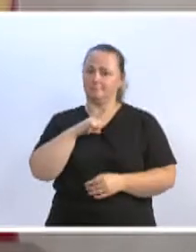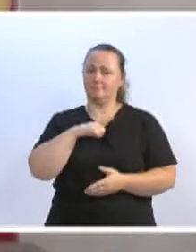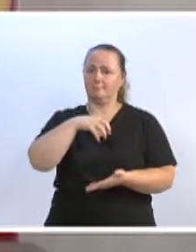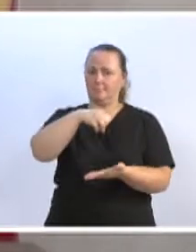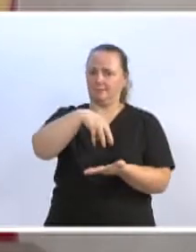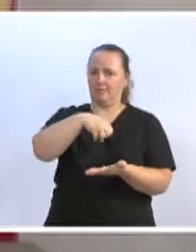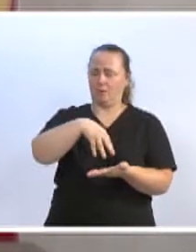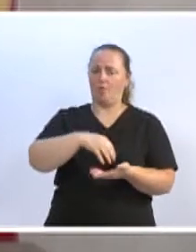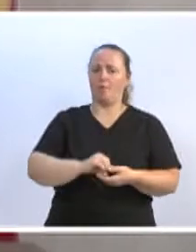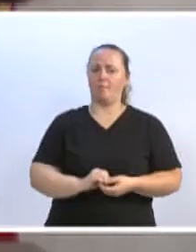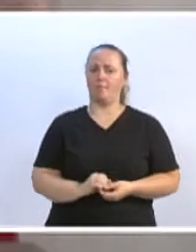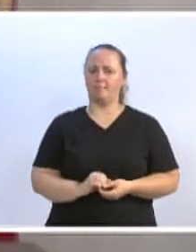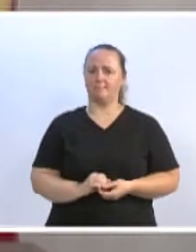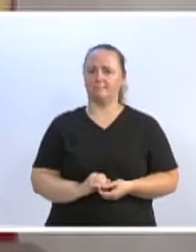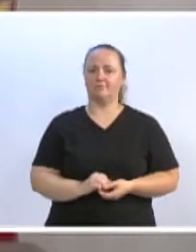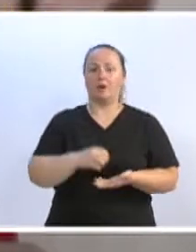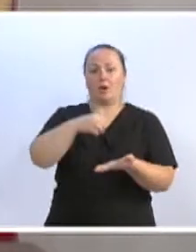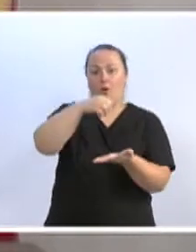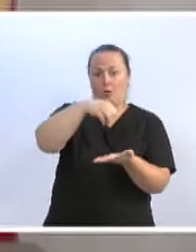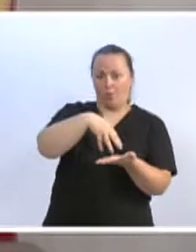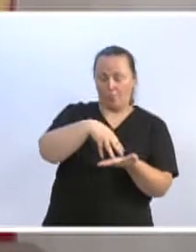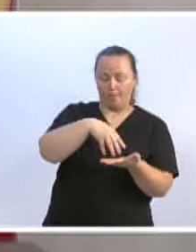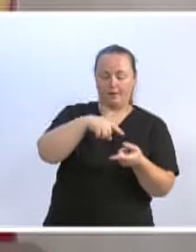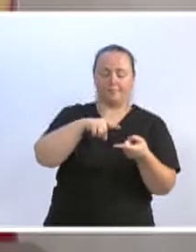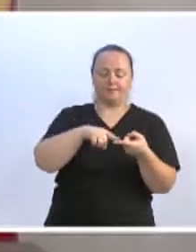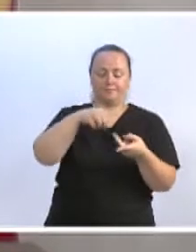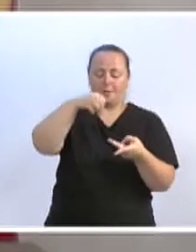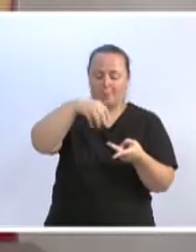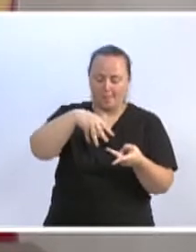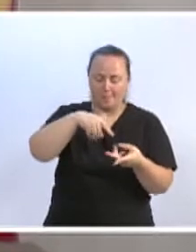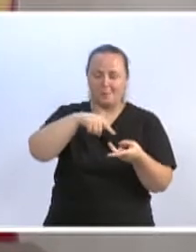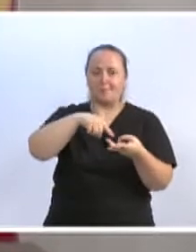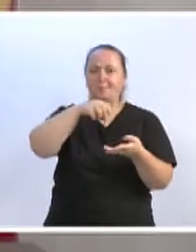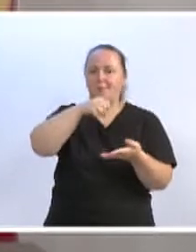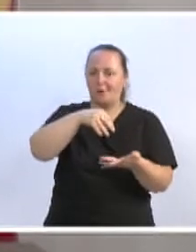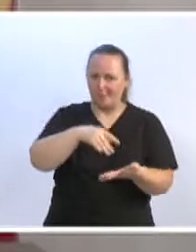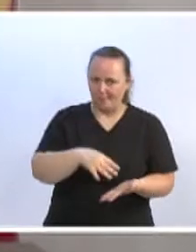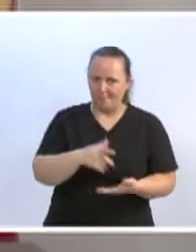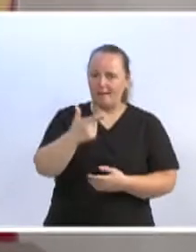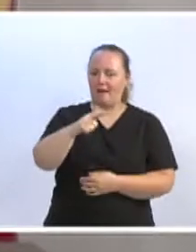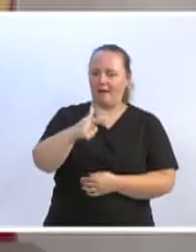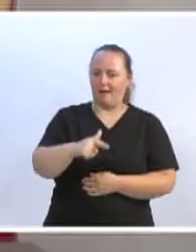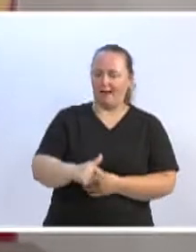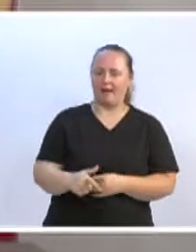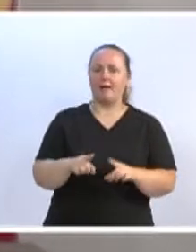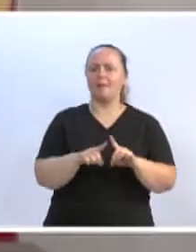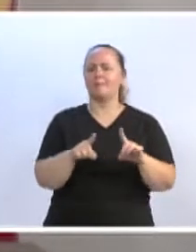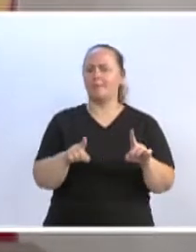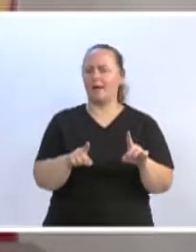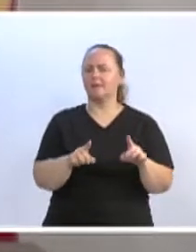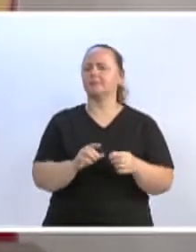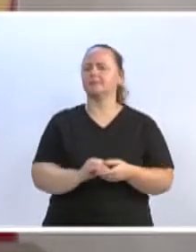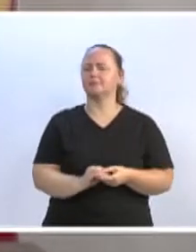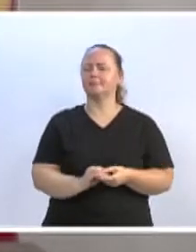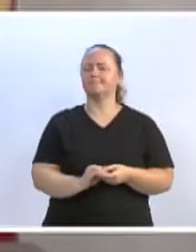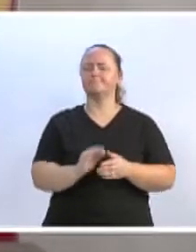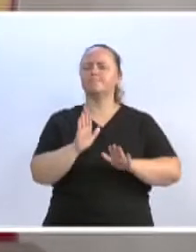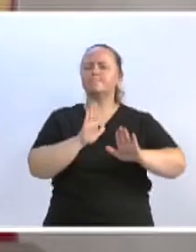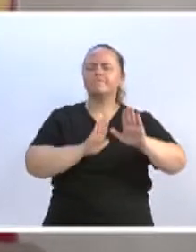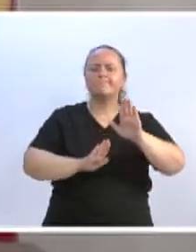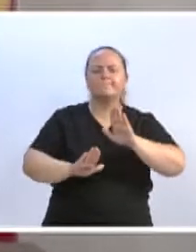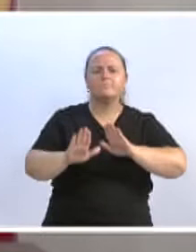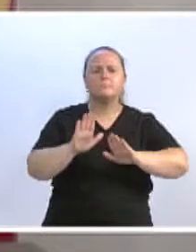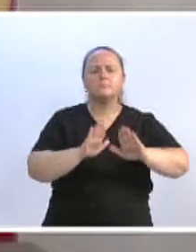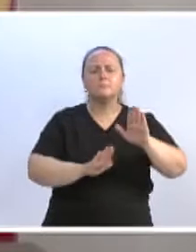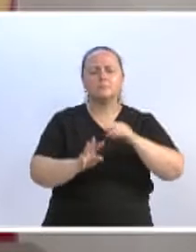cópias, cópias de cópias de cópias. Agora, se nós olharmos com cuidado para as cópias que nós temos,